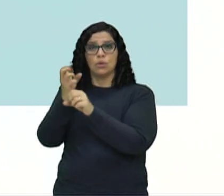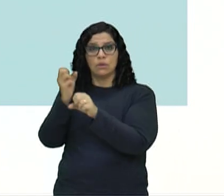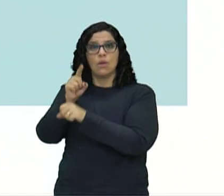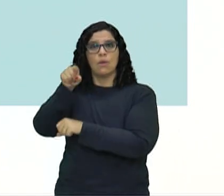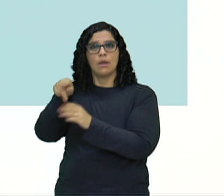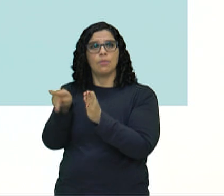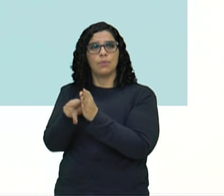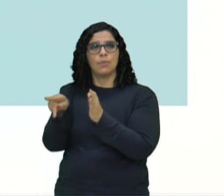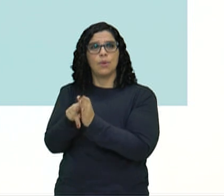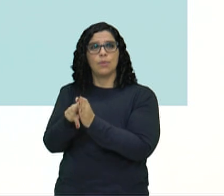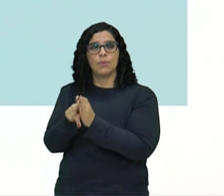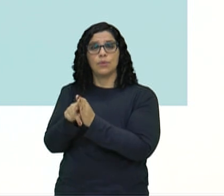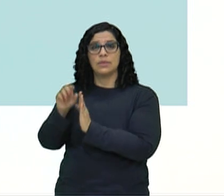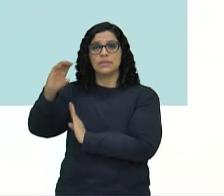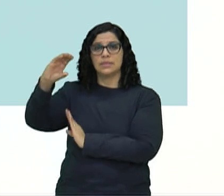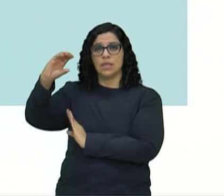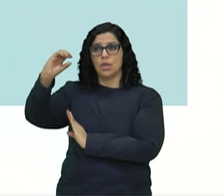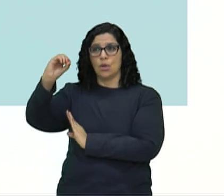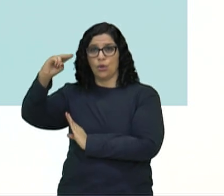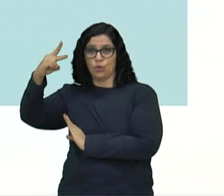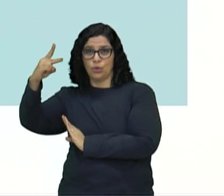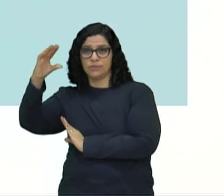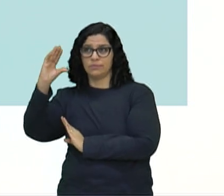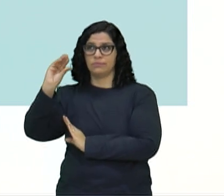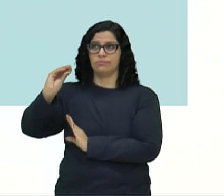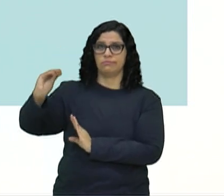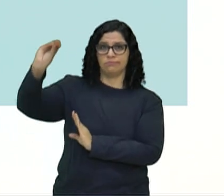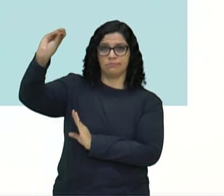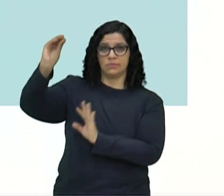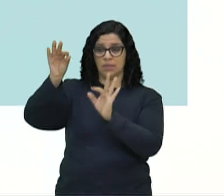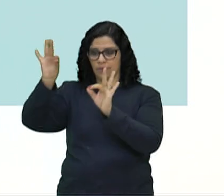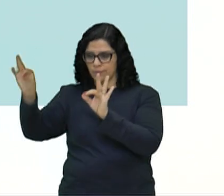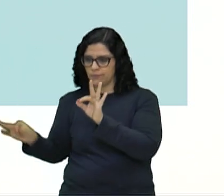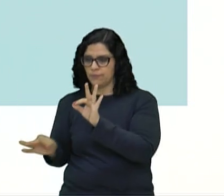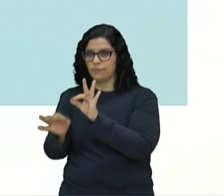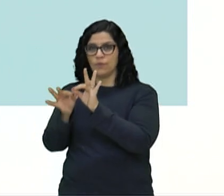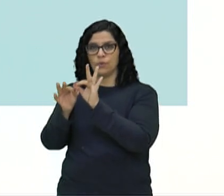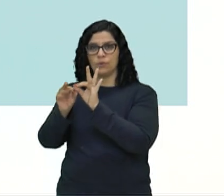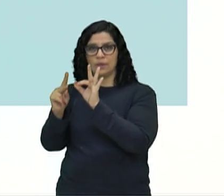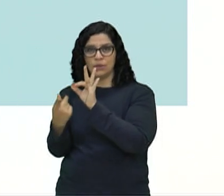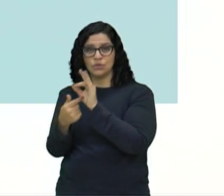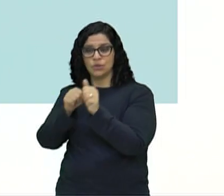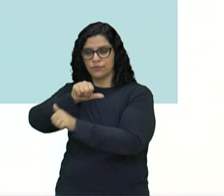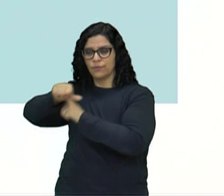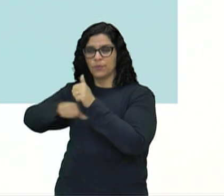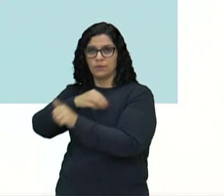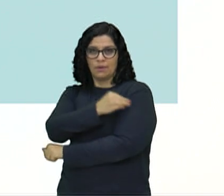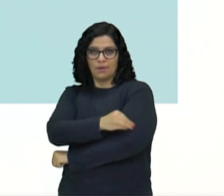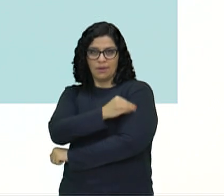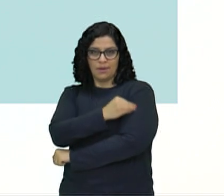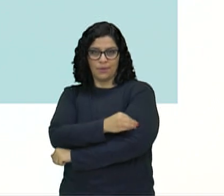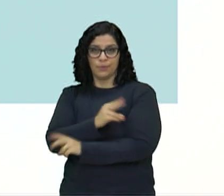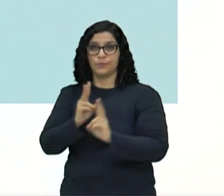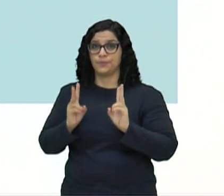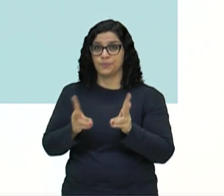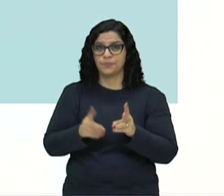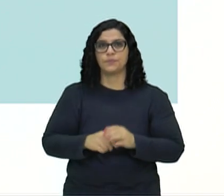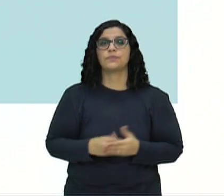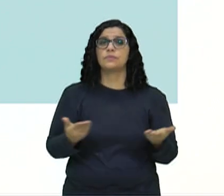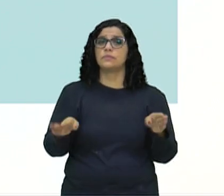disso, tira o gás carbônico dele, devolve o hidrogênio, ele vira álcool. Continuando,